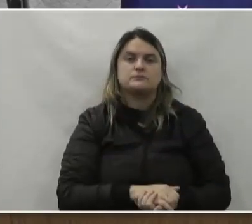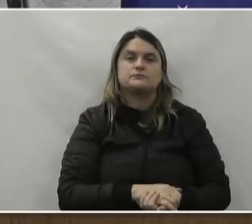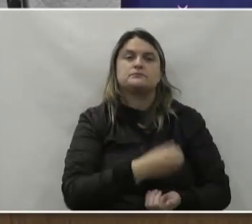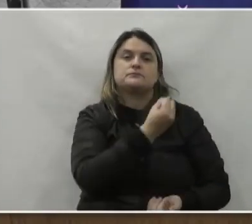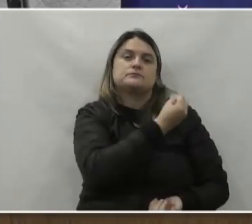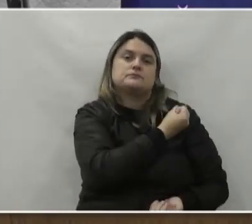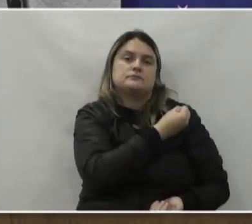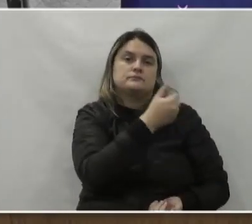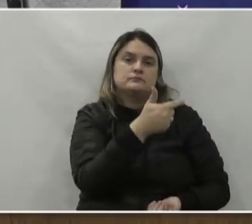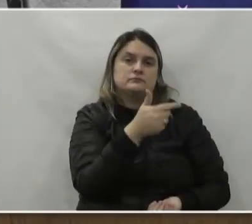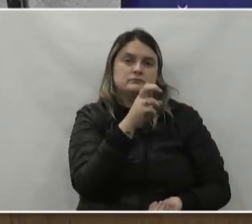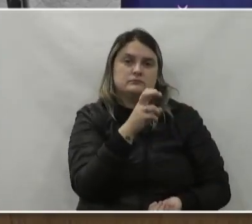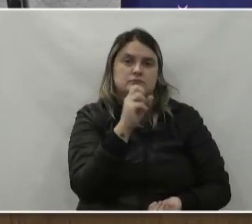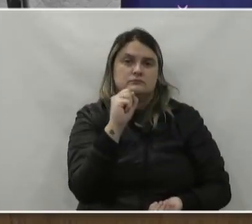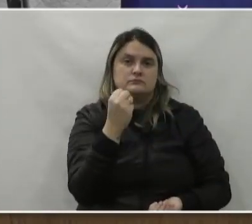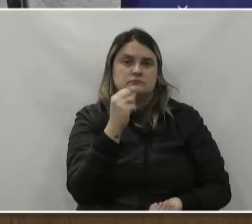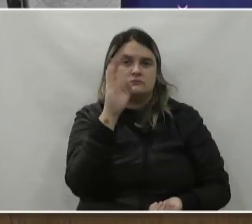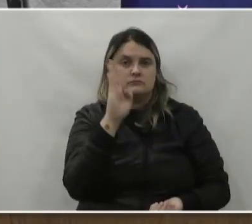Indicação número